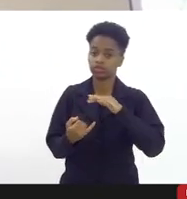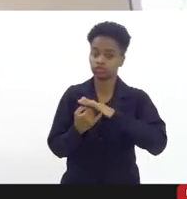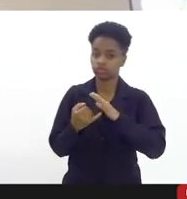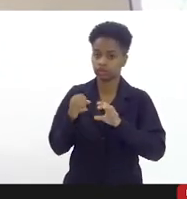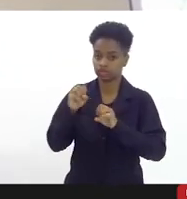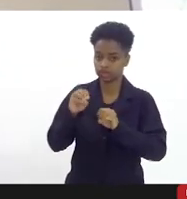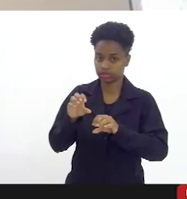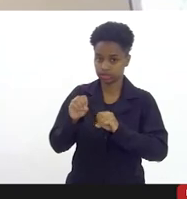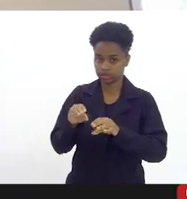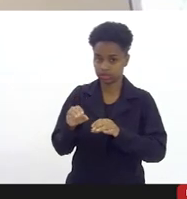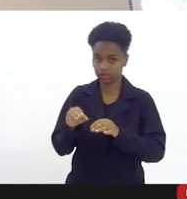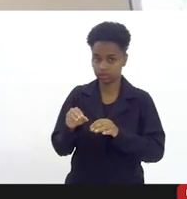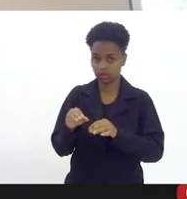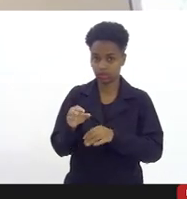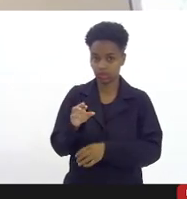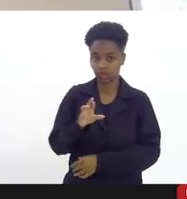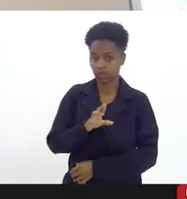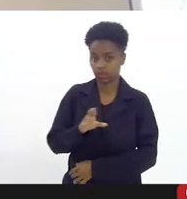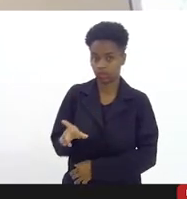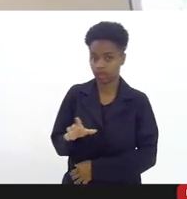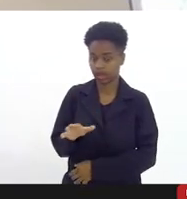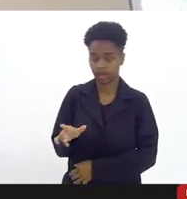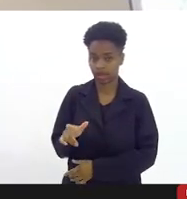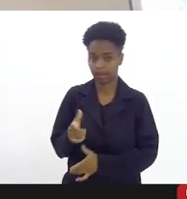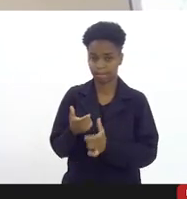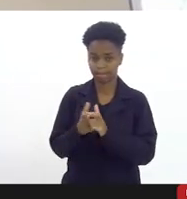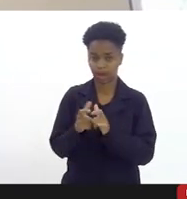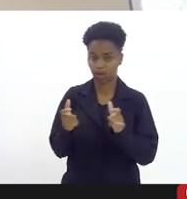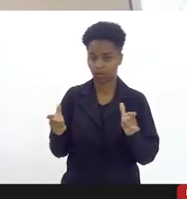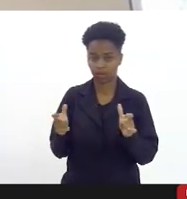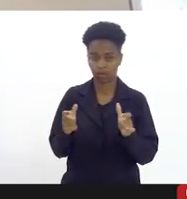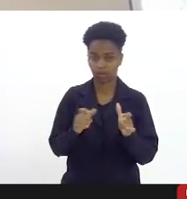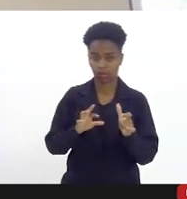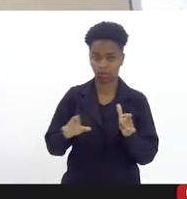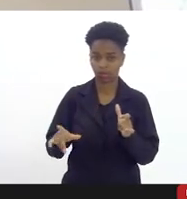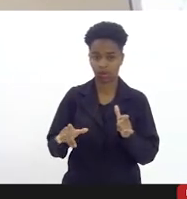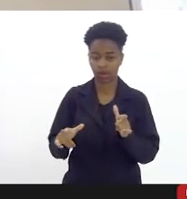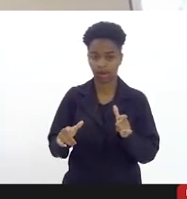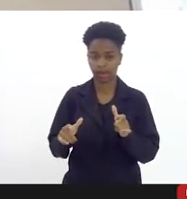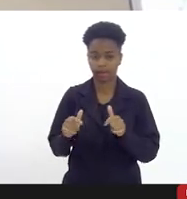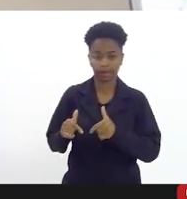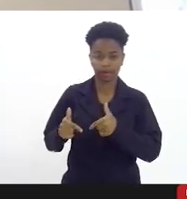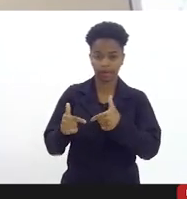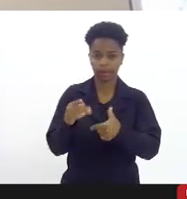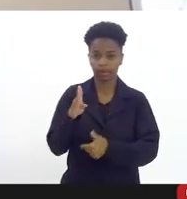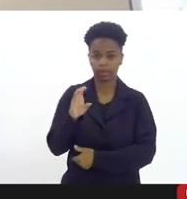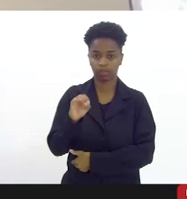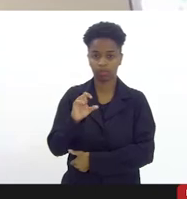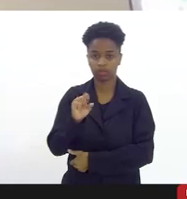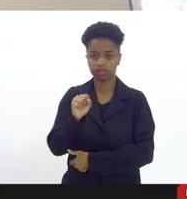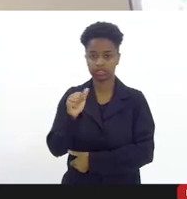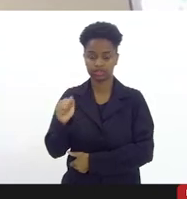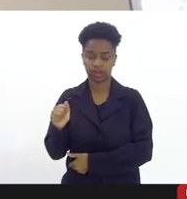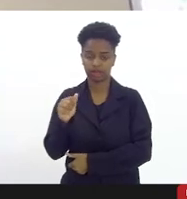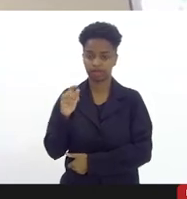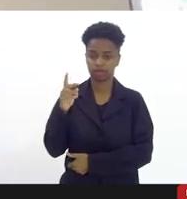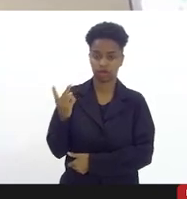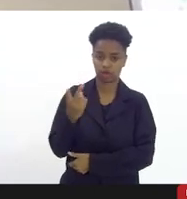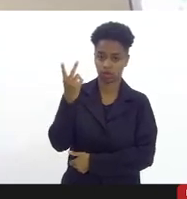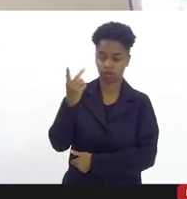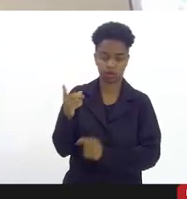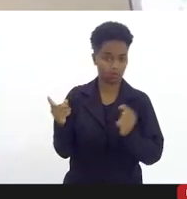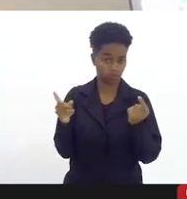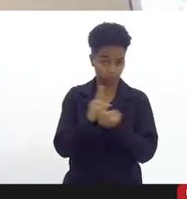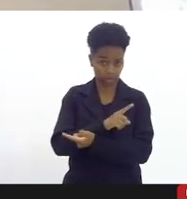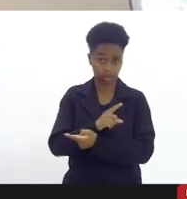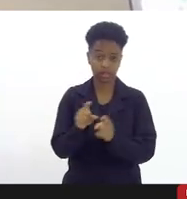elas não são a sua maioria operadoras da Bolsa de Valores muito pelo contrário e Todas aquelas